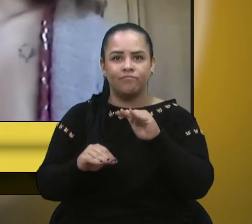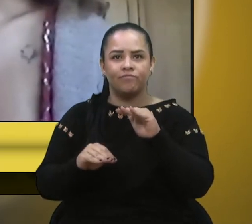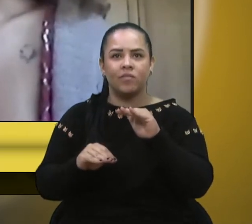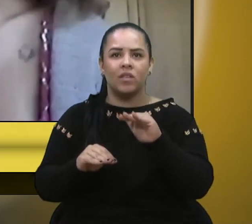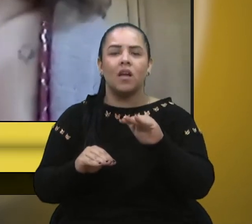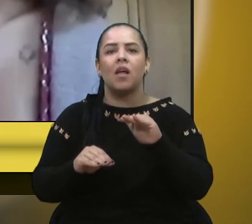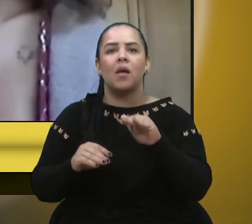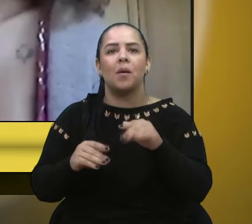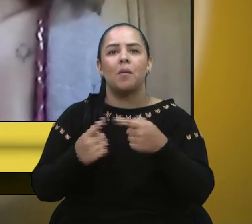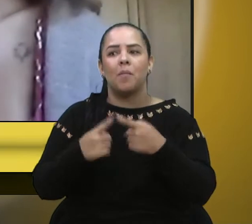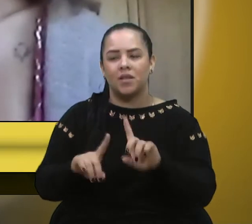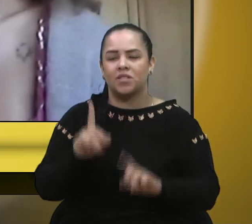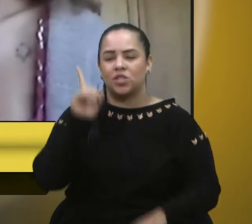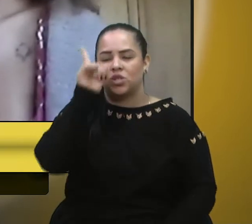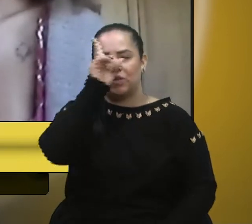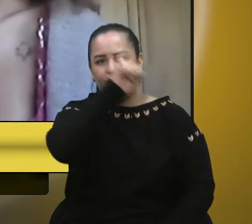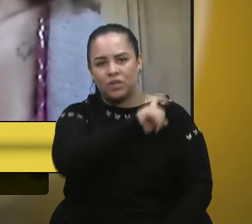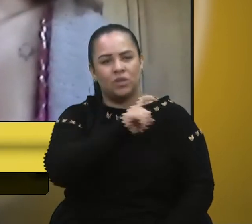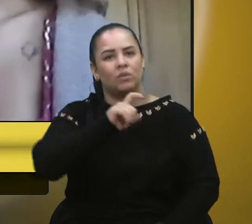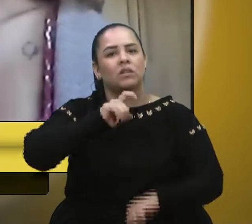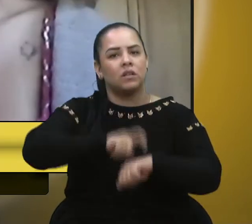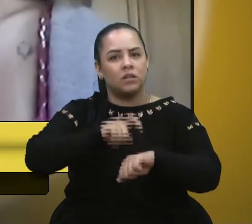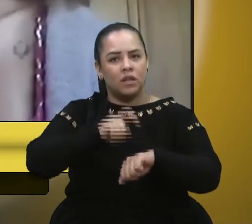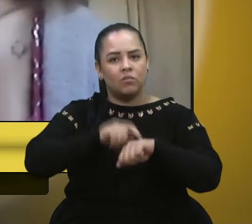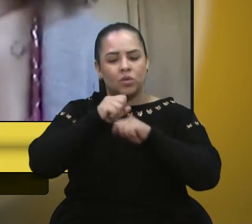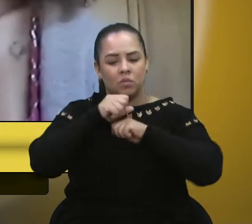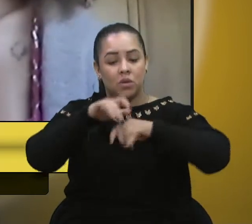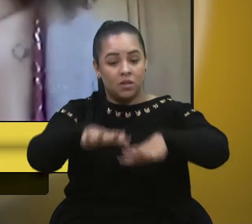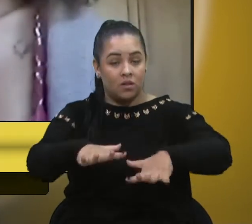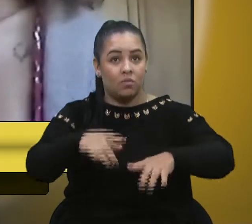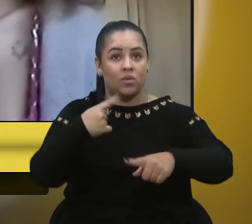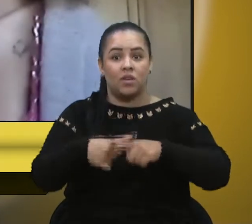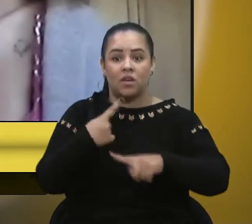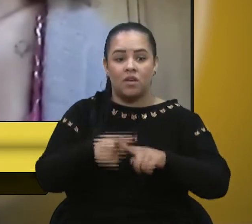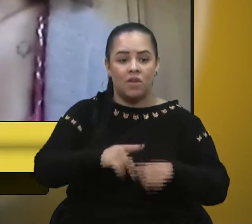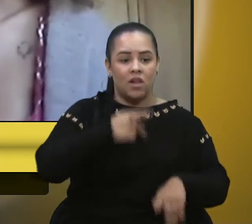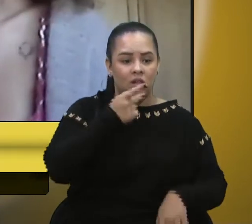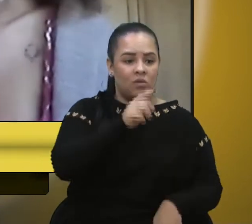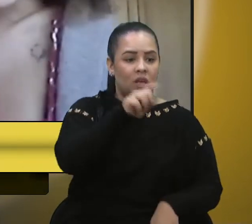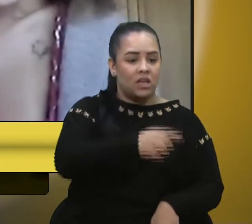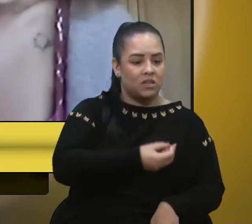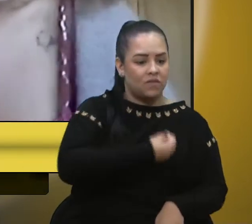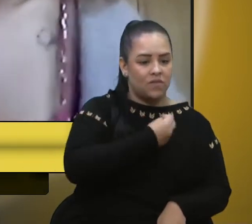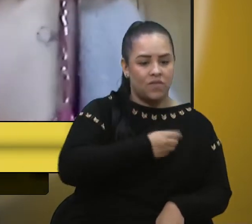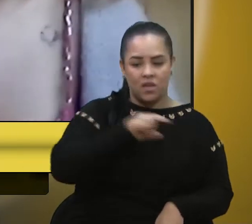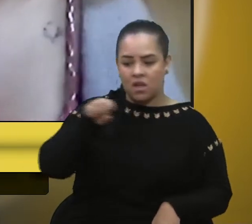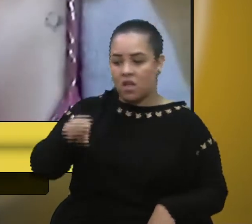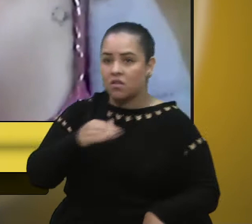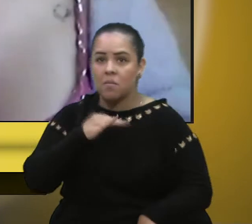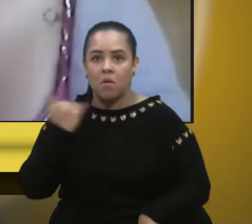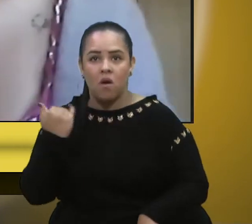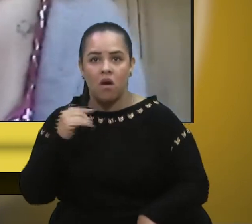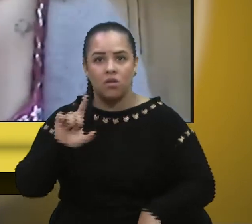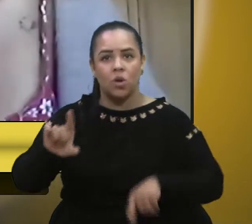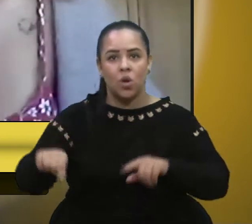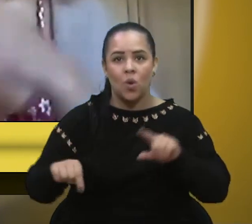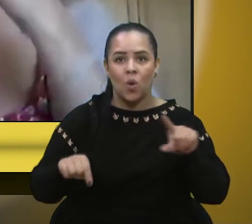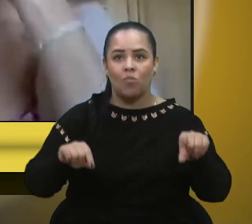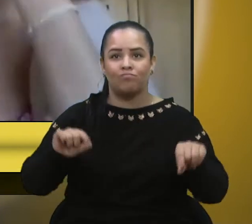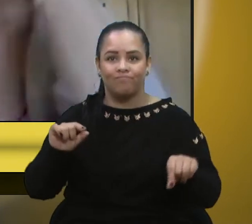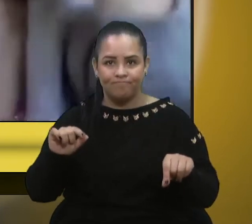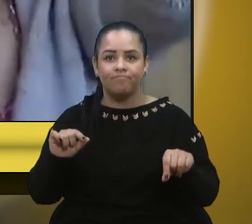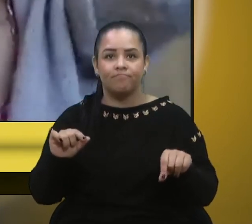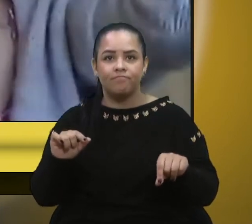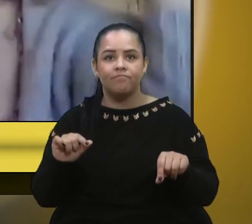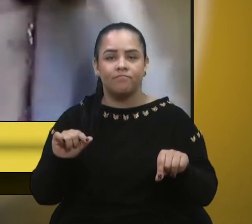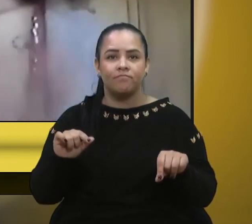mais nociva nesse período de pandemia, dizendo quem morre e quem sobrevive. A questão da renda